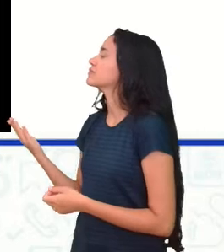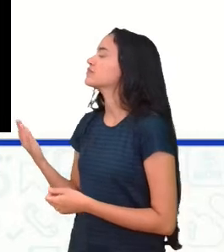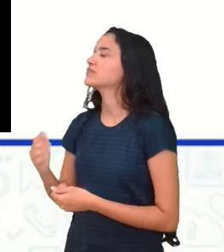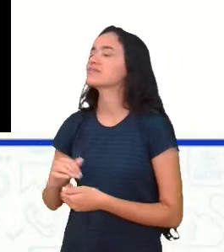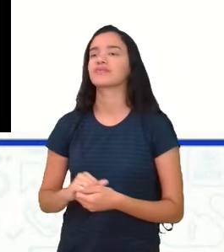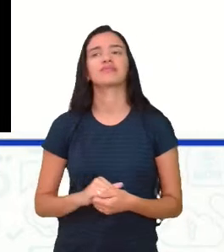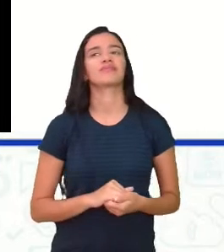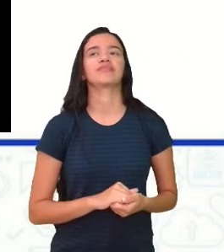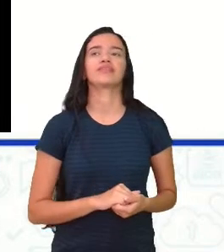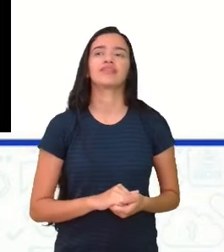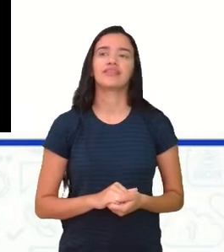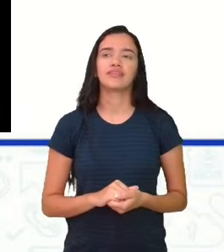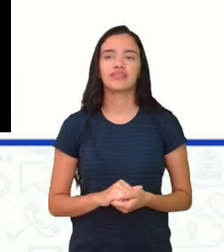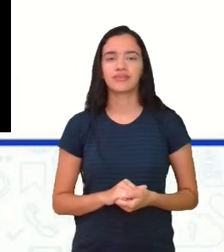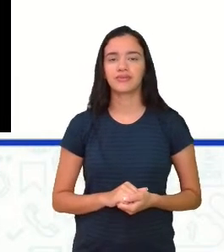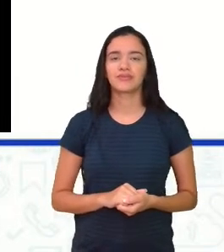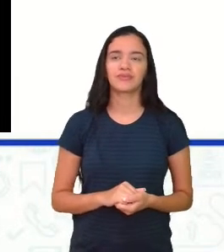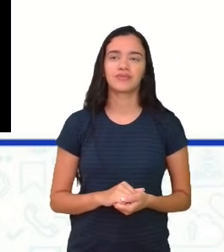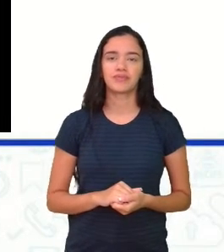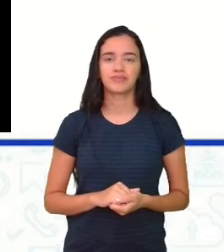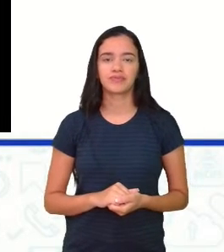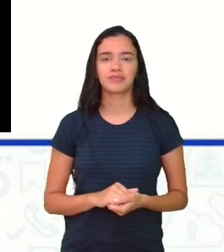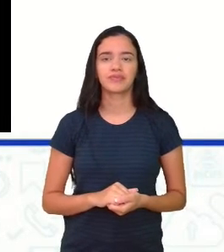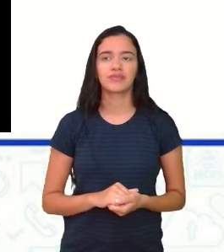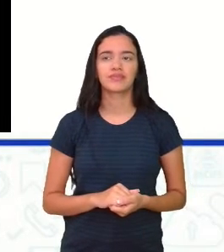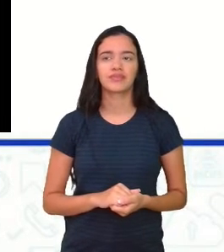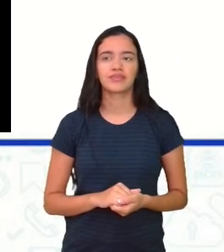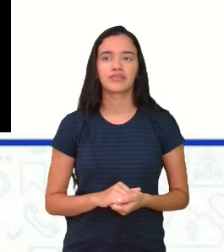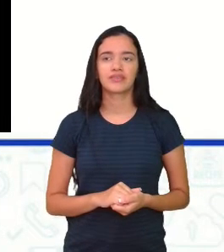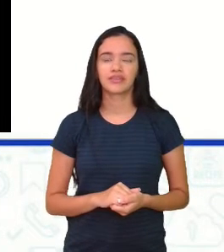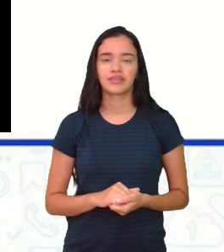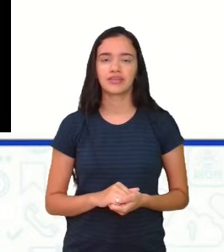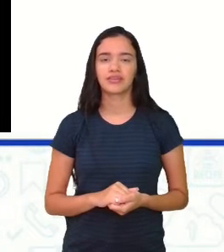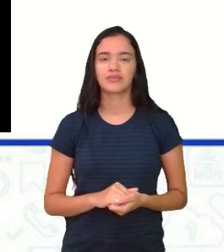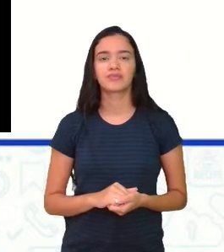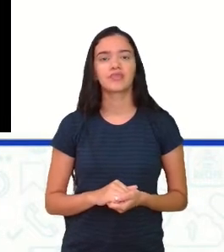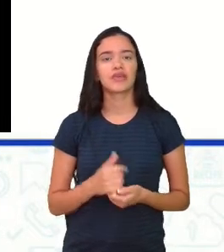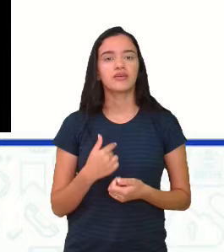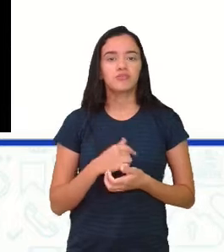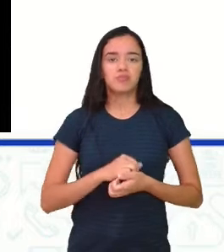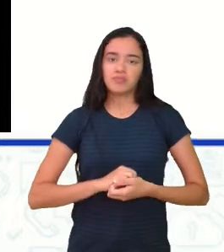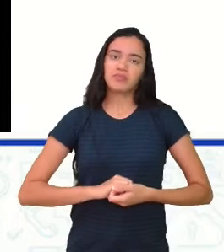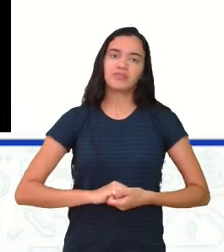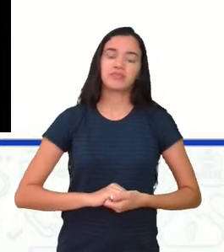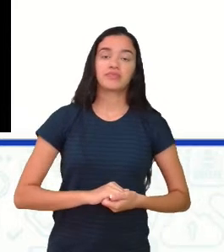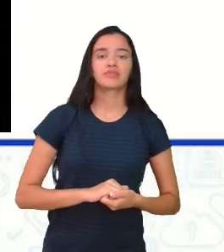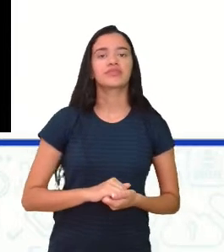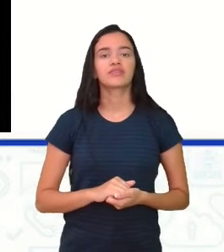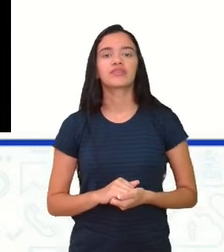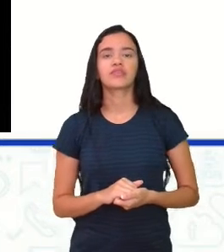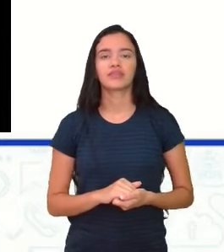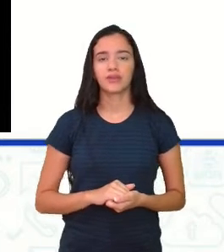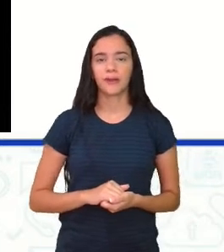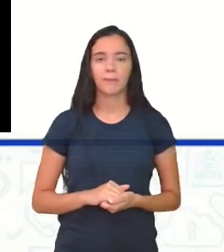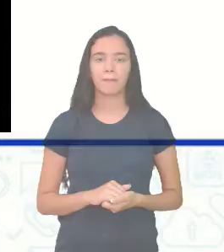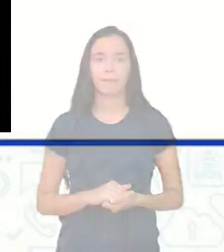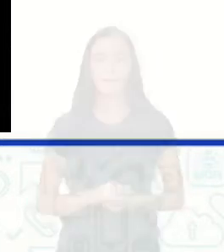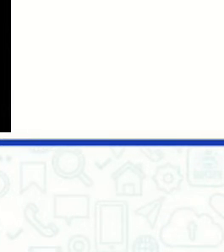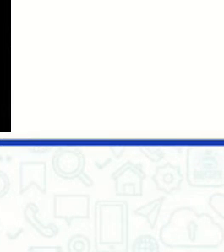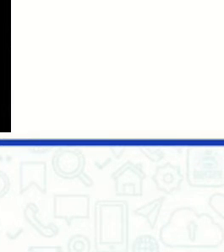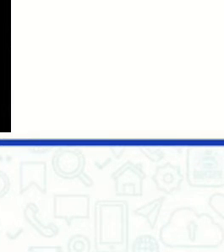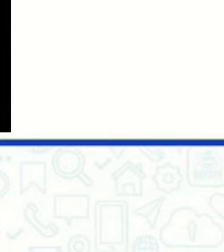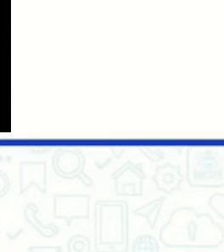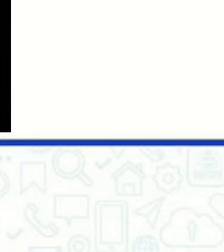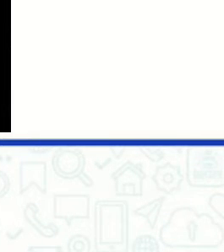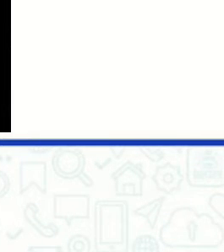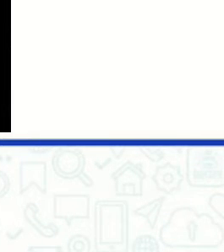O bicho homem é que nem criança, que se balança e se dá carinho. Eu olho para